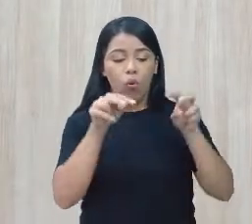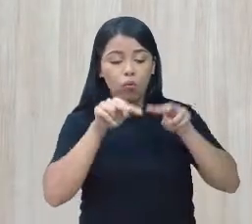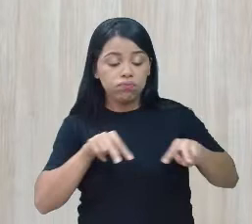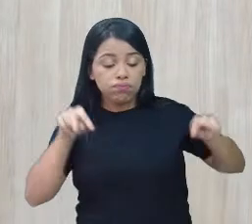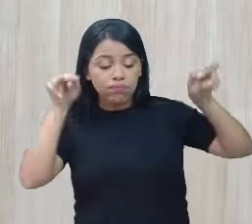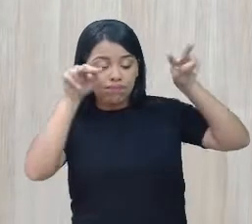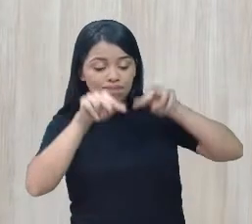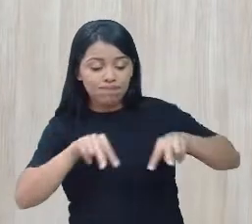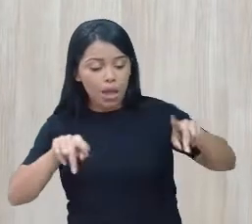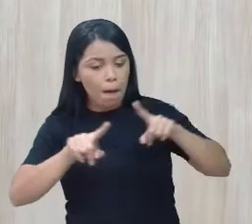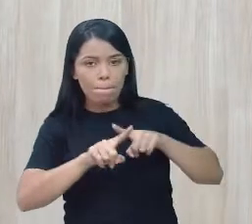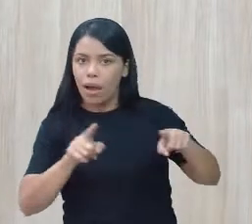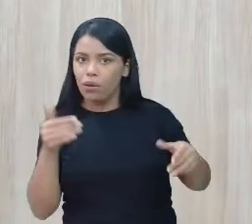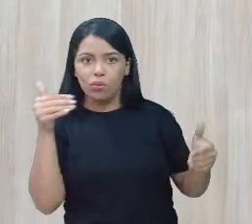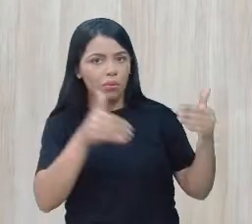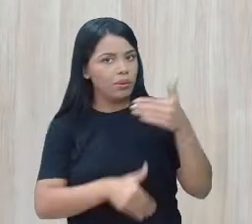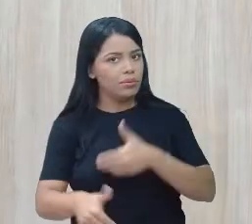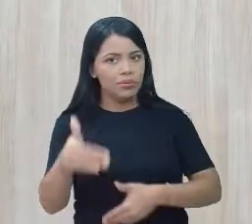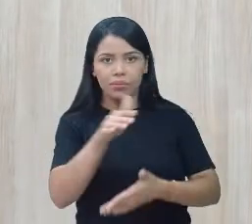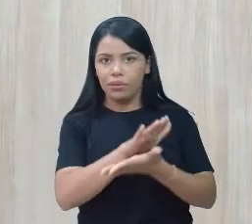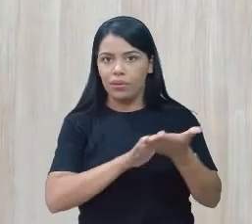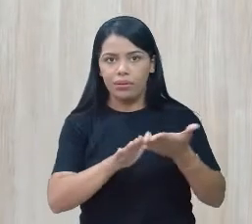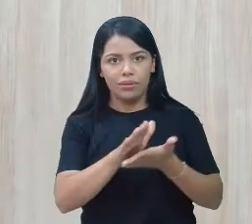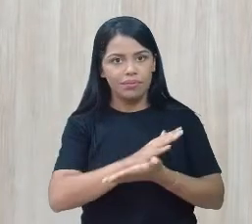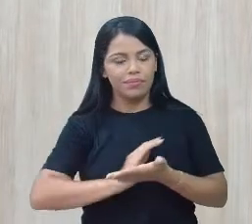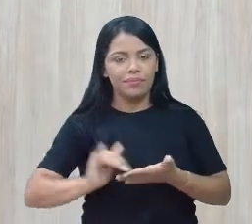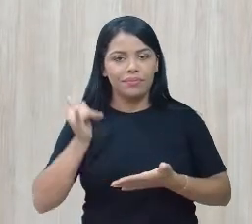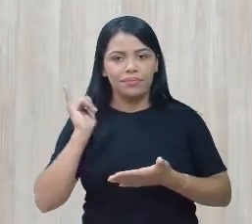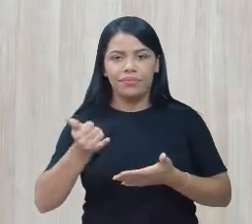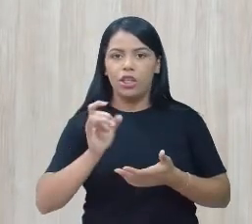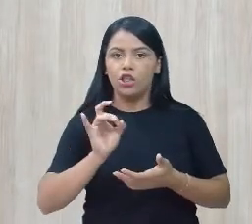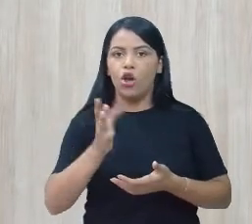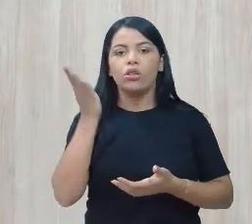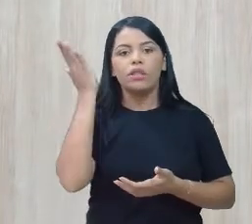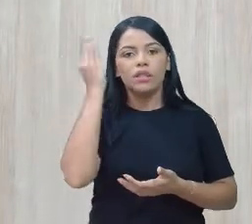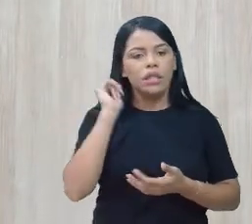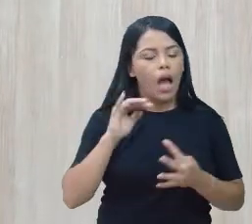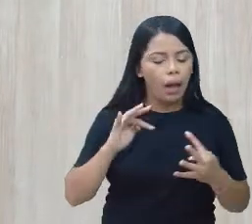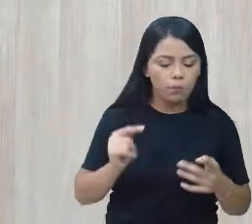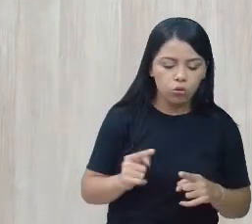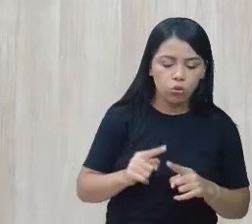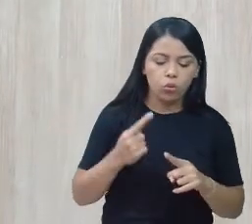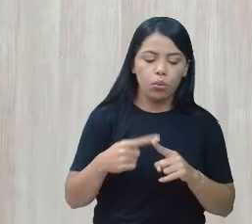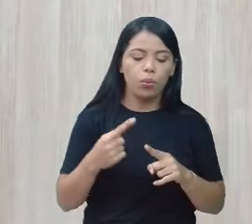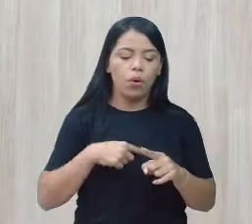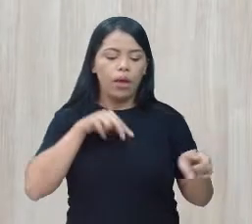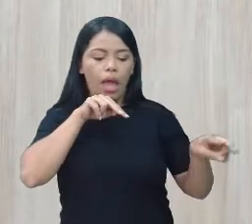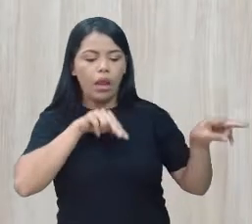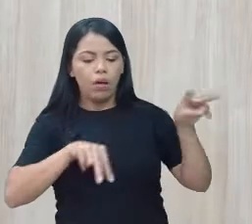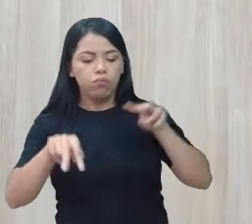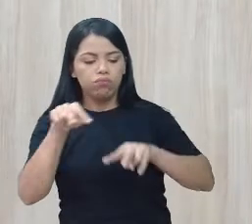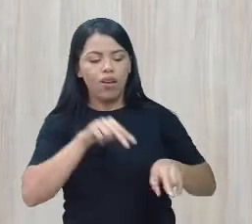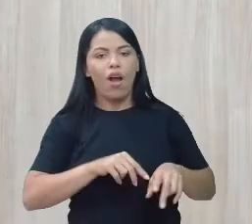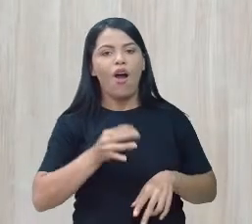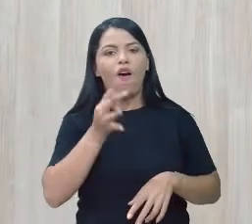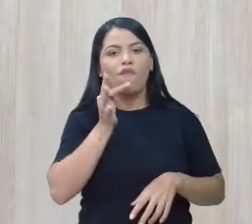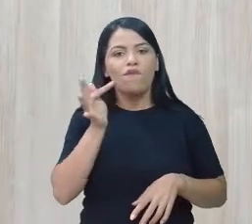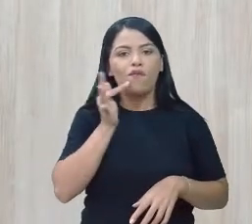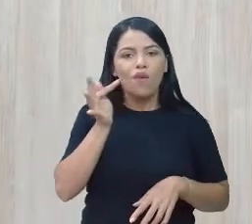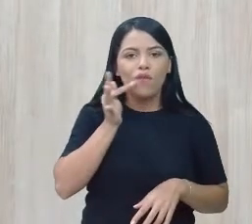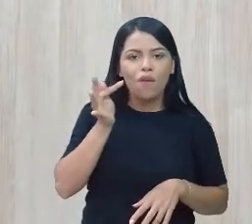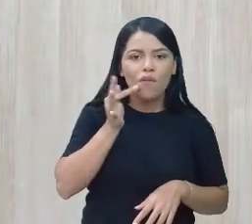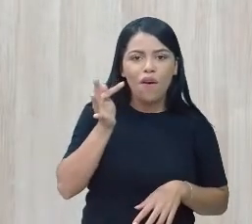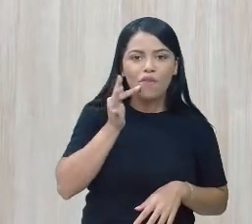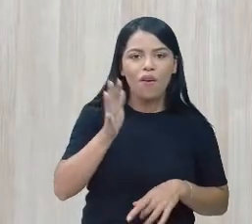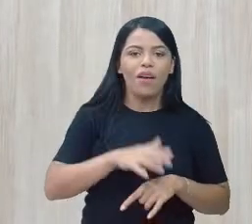observa, mas ele não participa da história, tá certo? Ele sabe das coisas ali porque ele é o fofoqueiro, ele é aquele que está